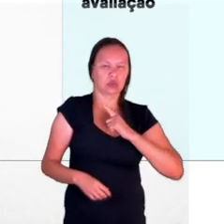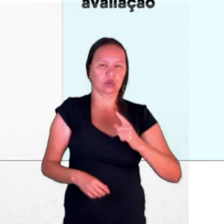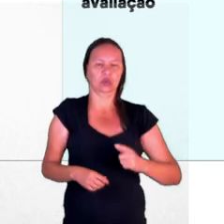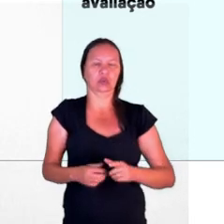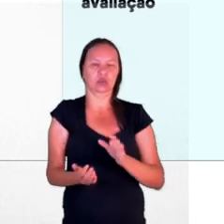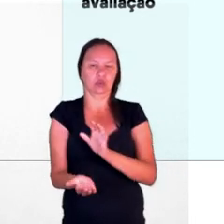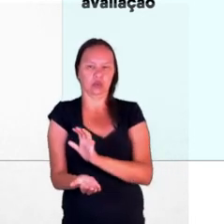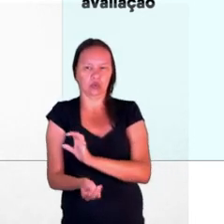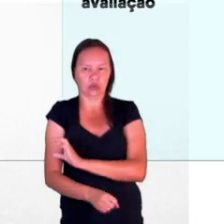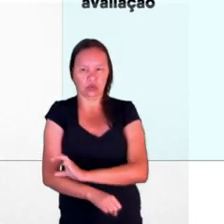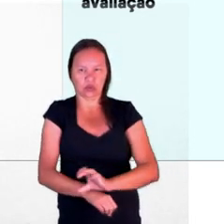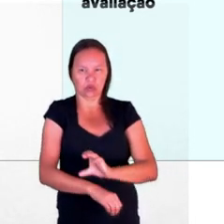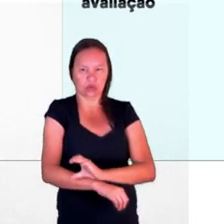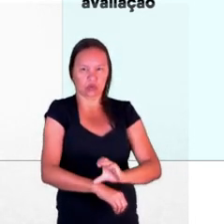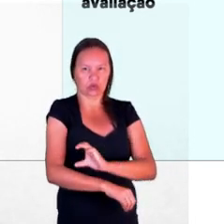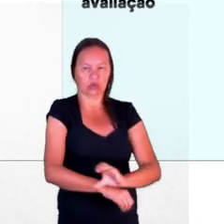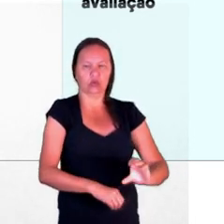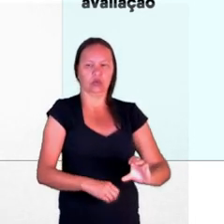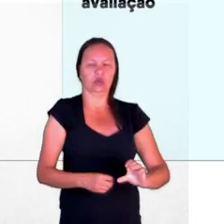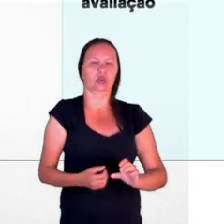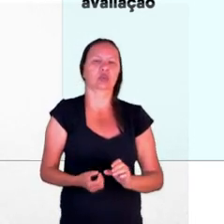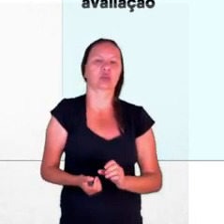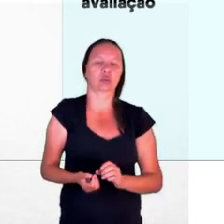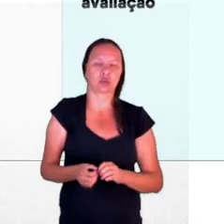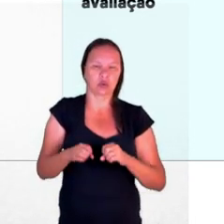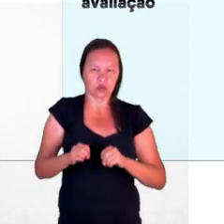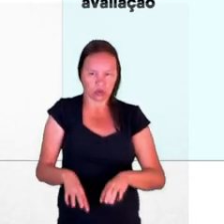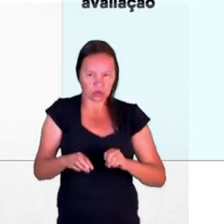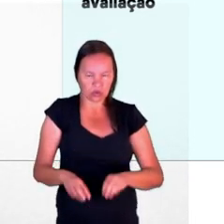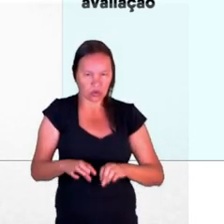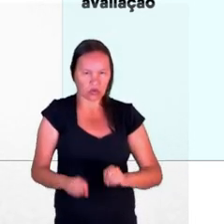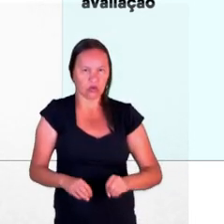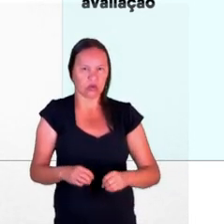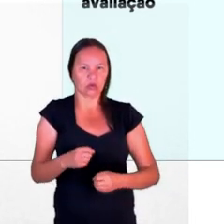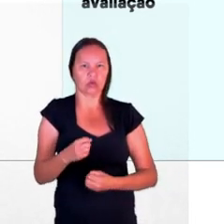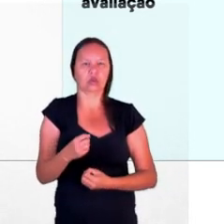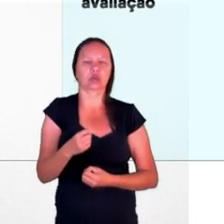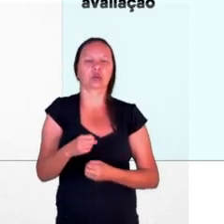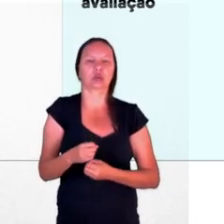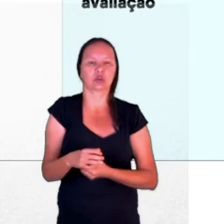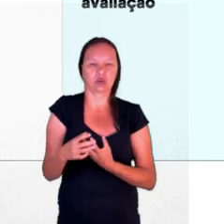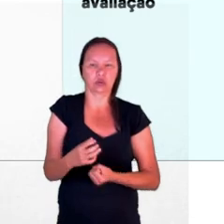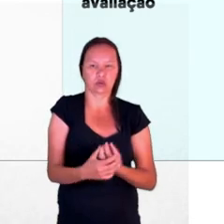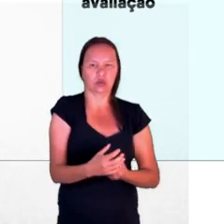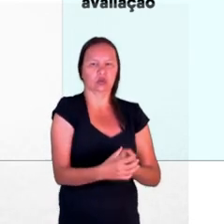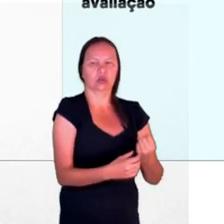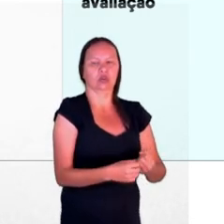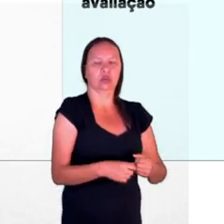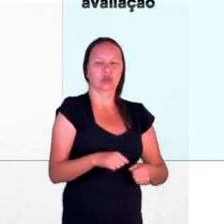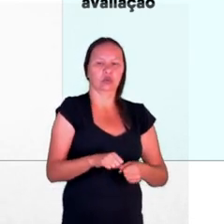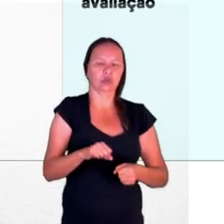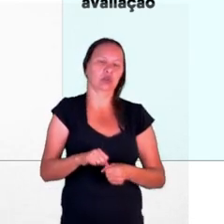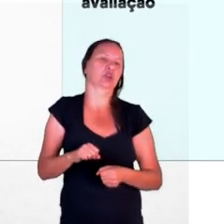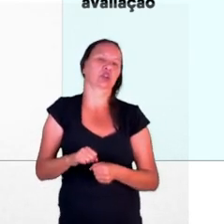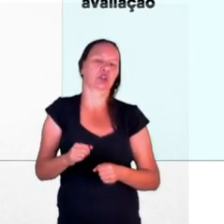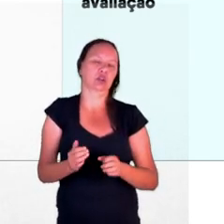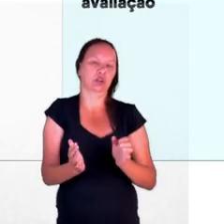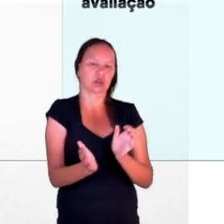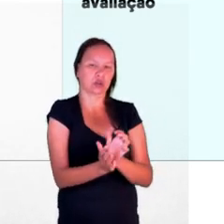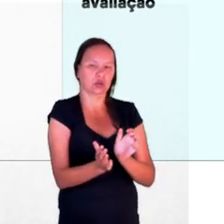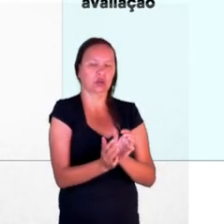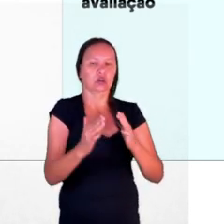um curso agora na plataforma aure educa que é voltado à construção de projetos por essas comunidades né grupos vulneráveis